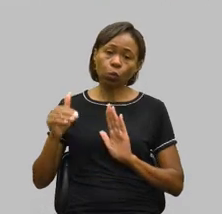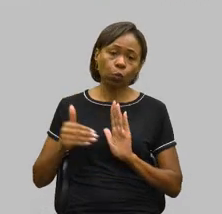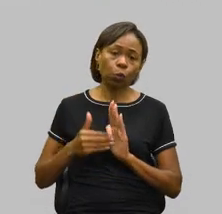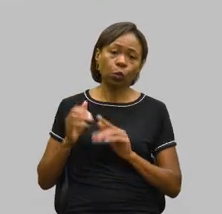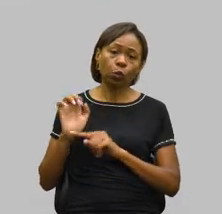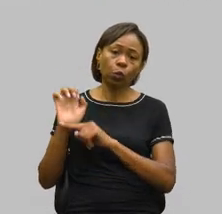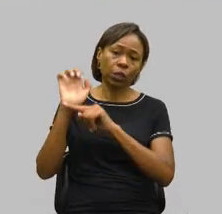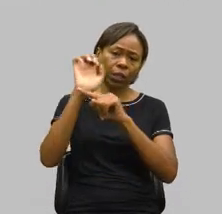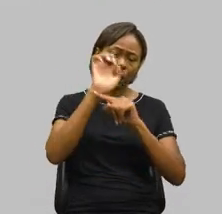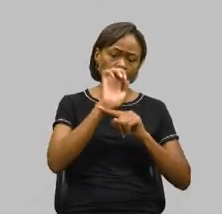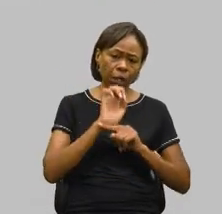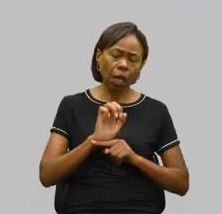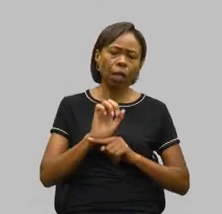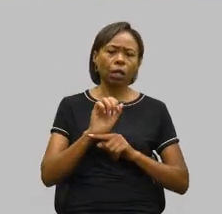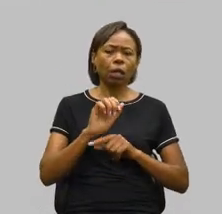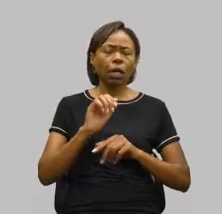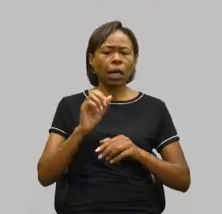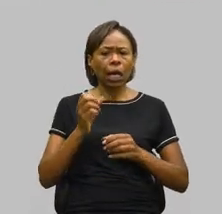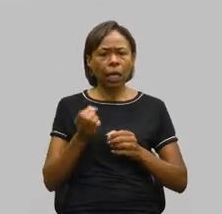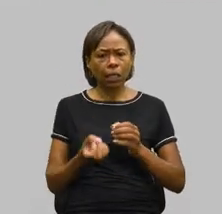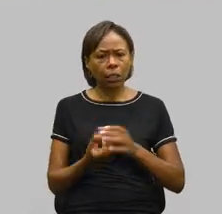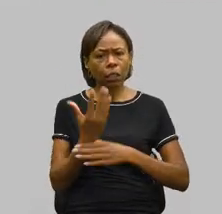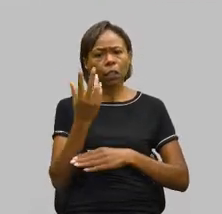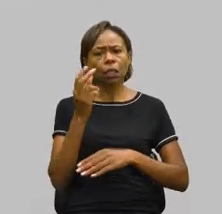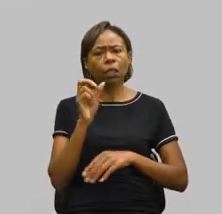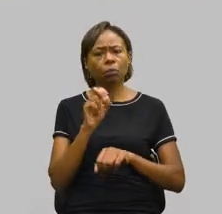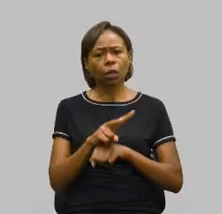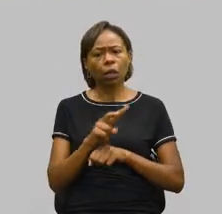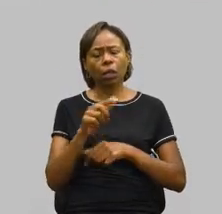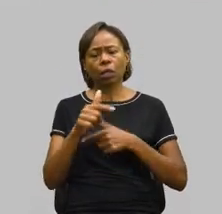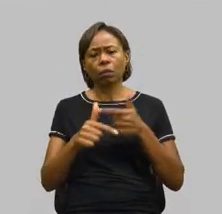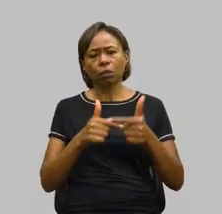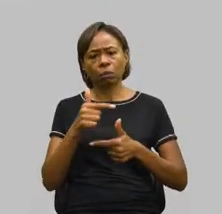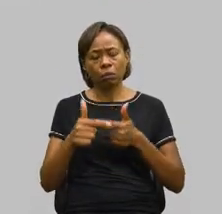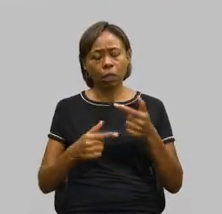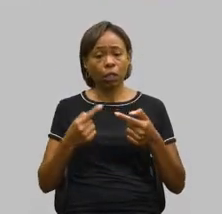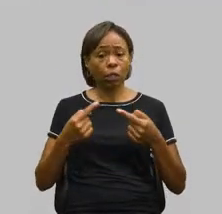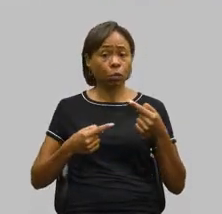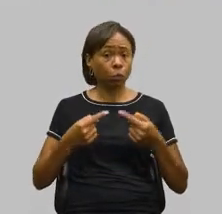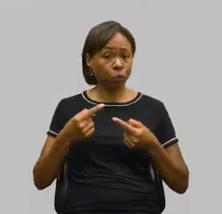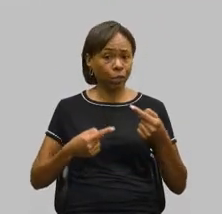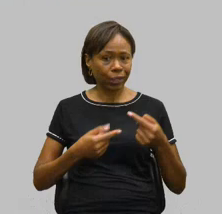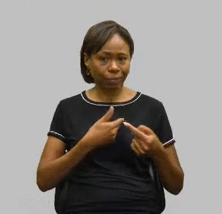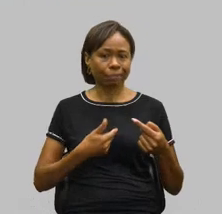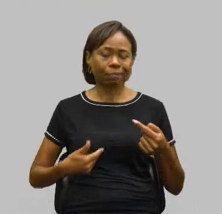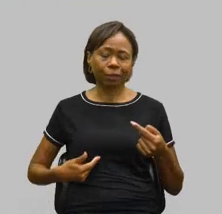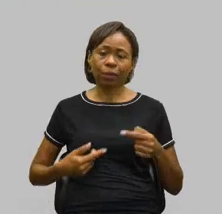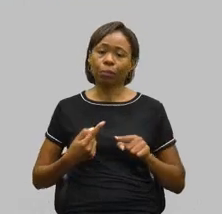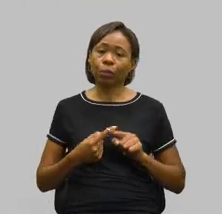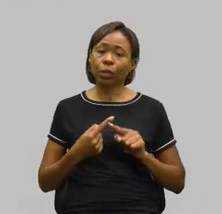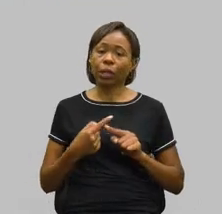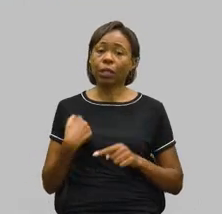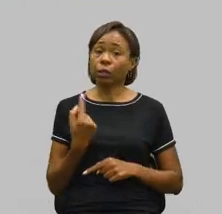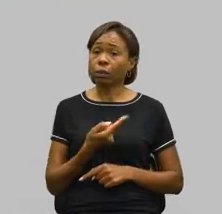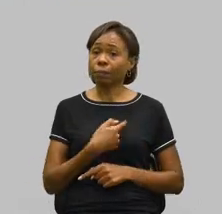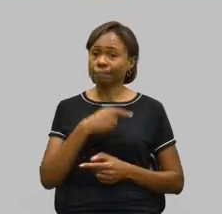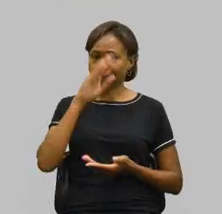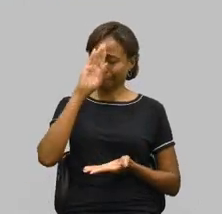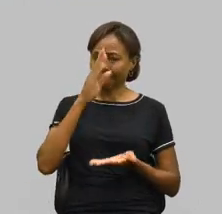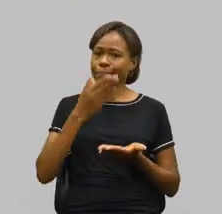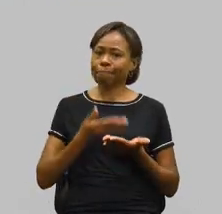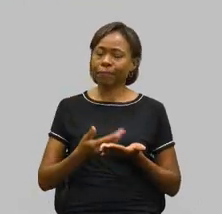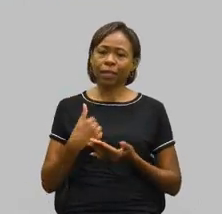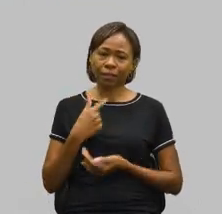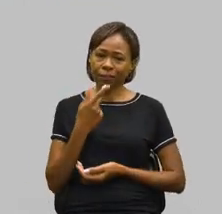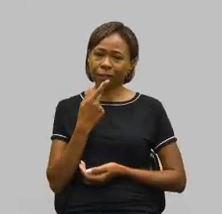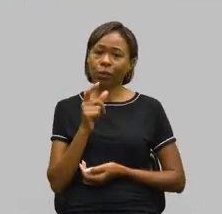gerando emprego gerando renda e efetivando política pública pois Nós acreditamos E aí posso falar e eu preciso de falar